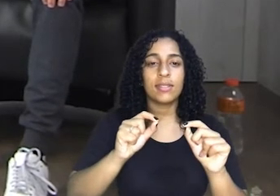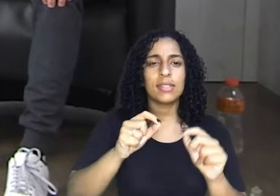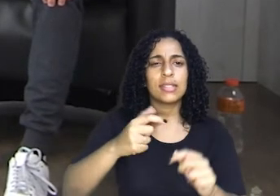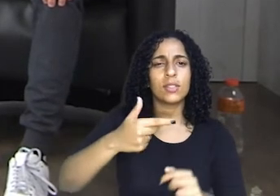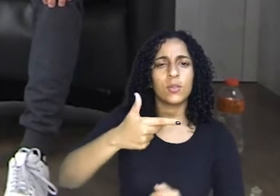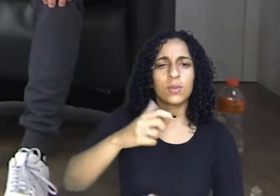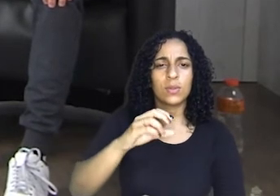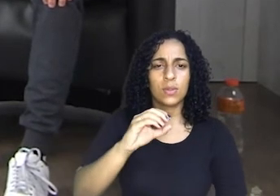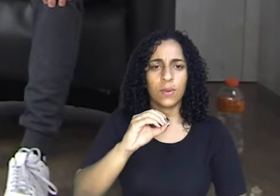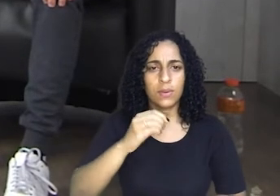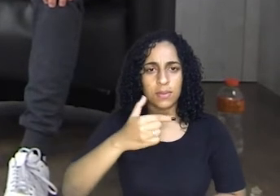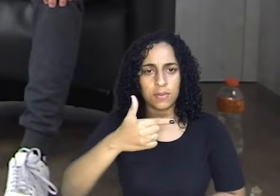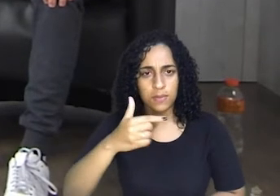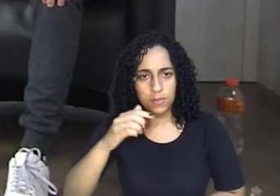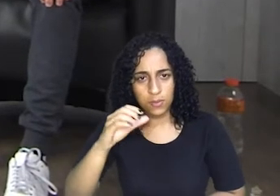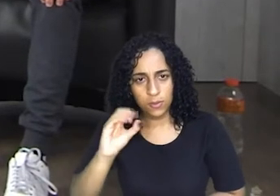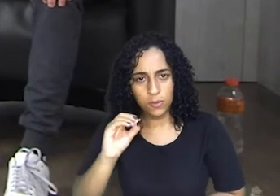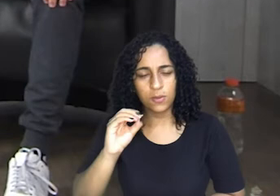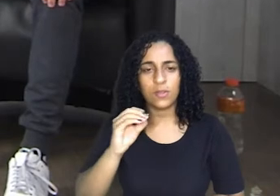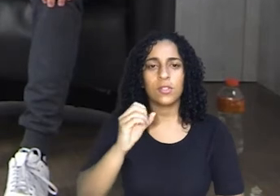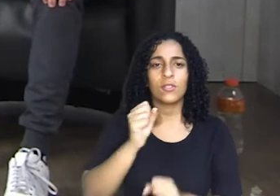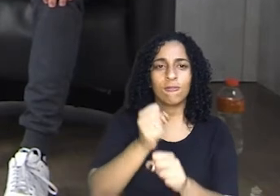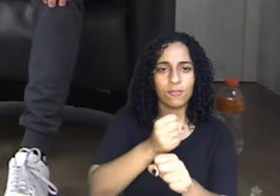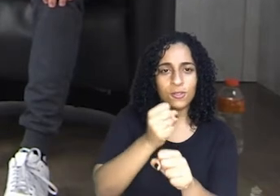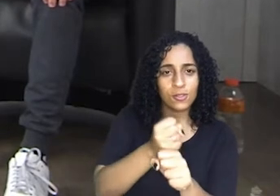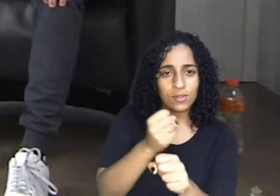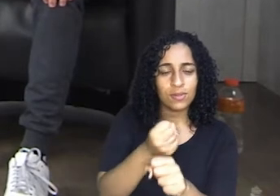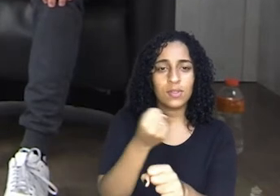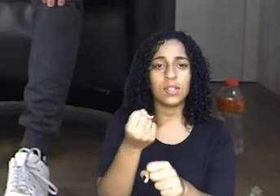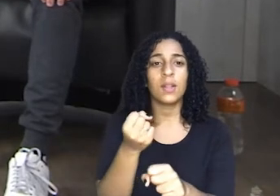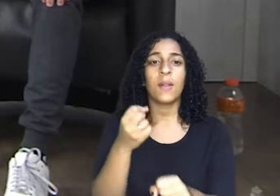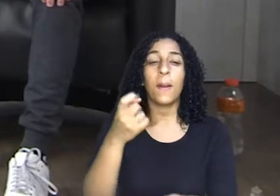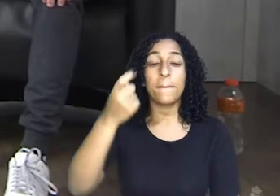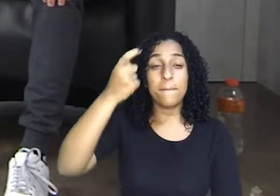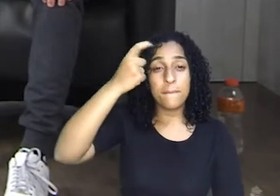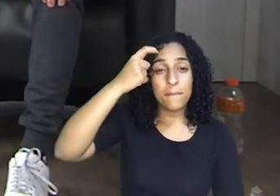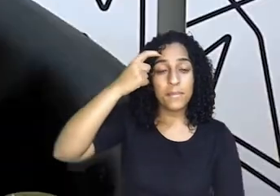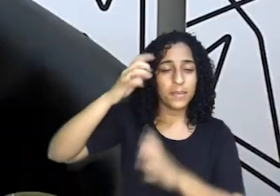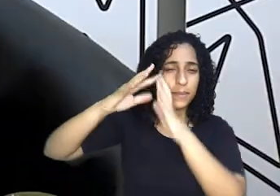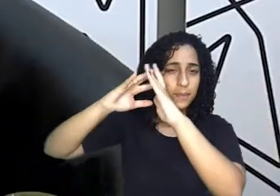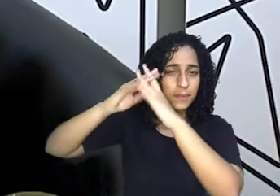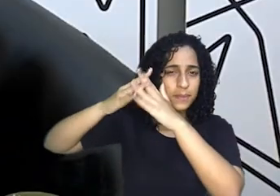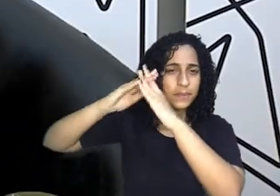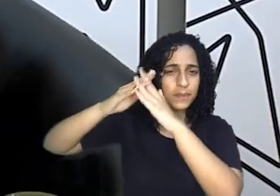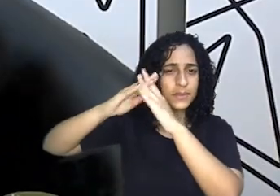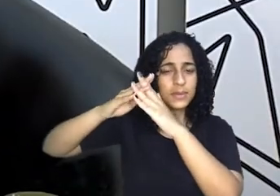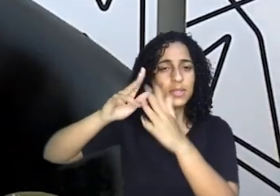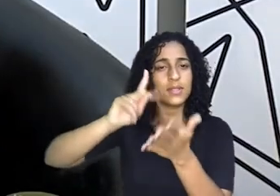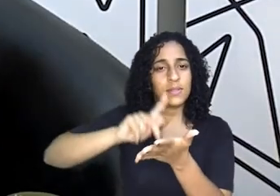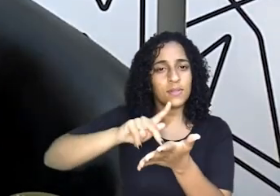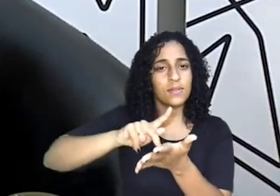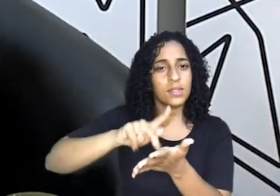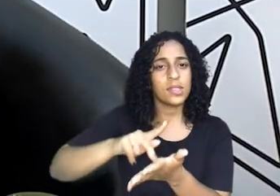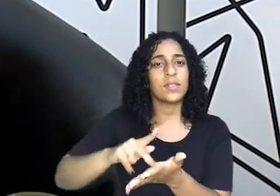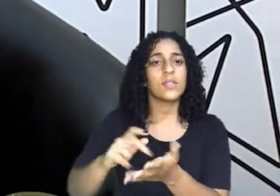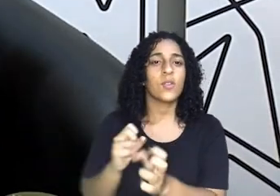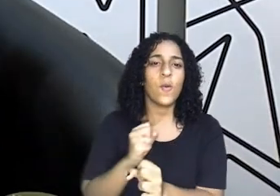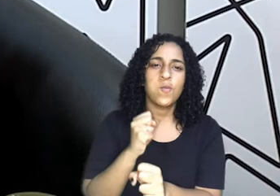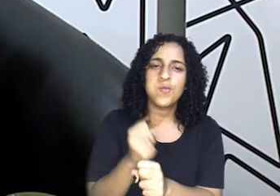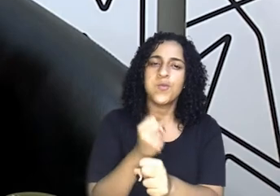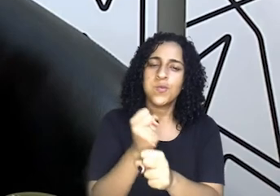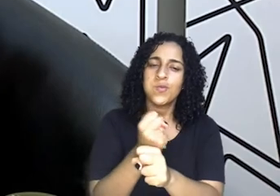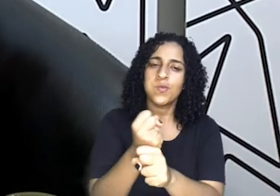desde 2020 ele existe ele vem sendo construído então é uma coisa que foi muito pensado na verdade né